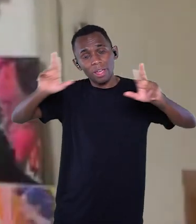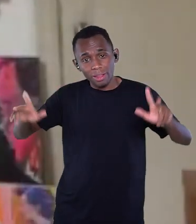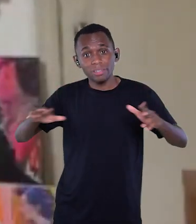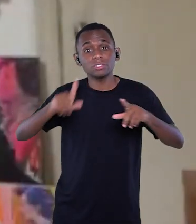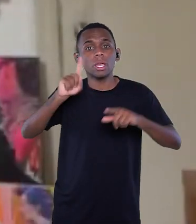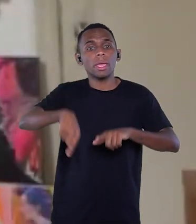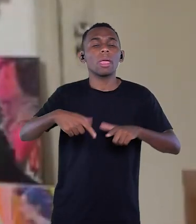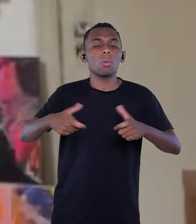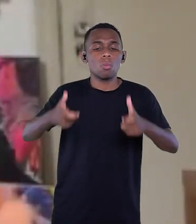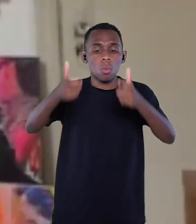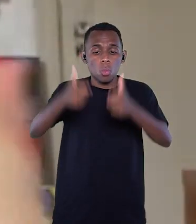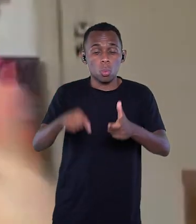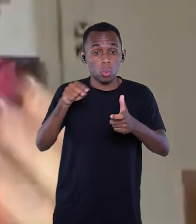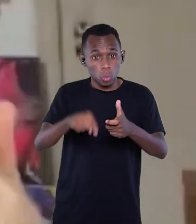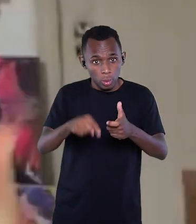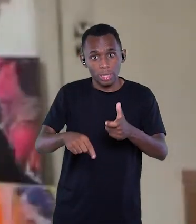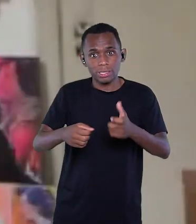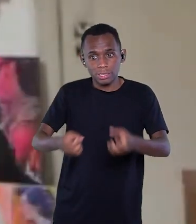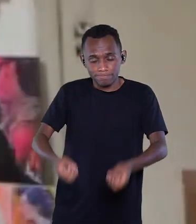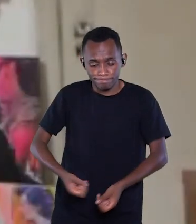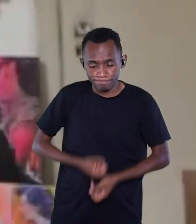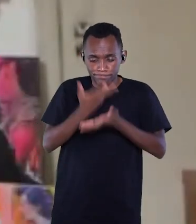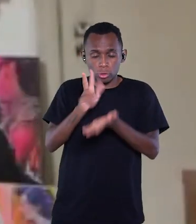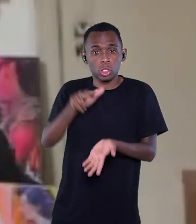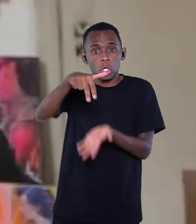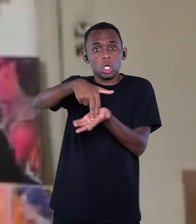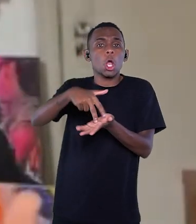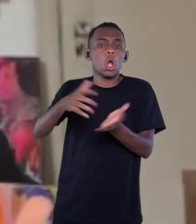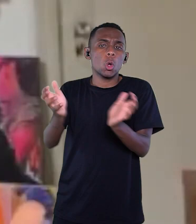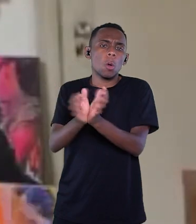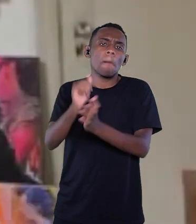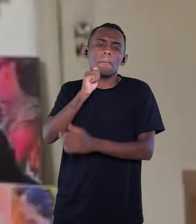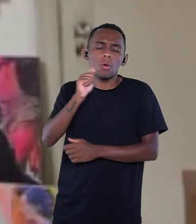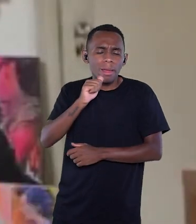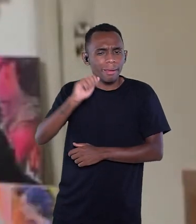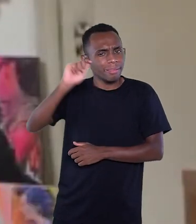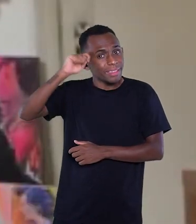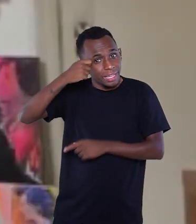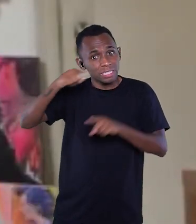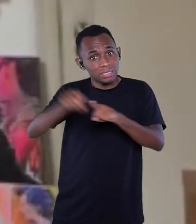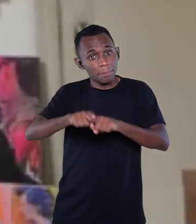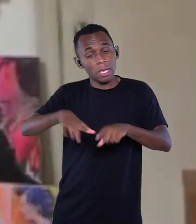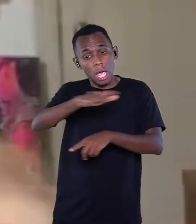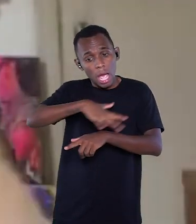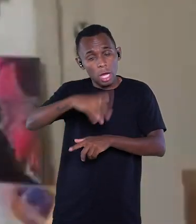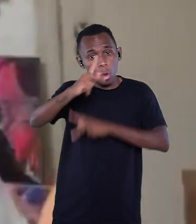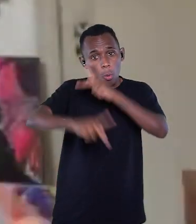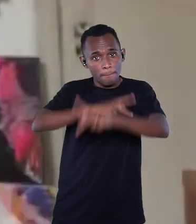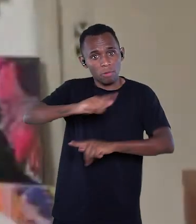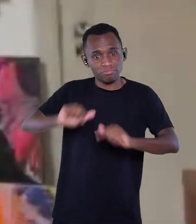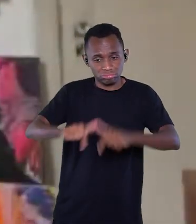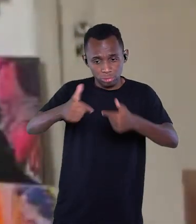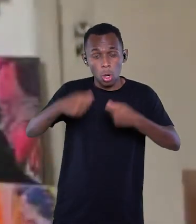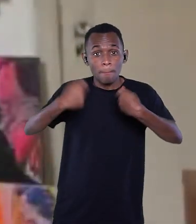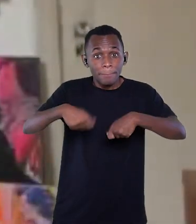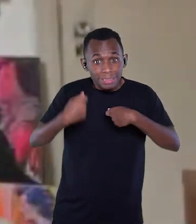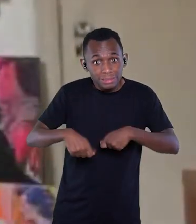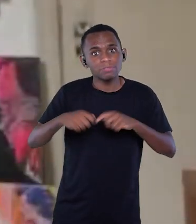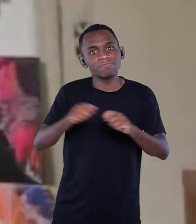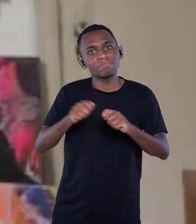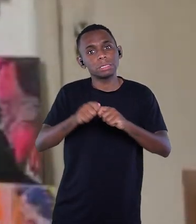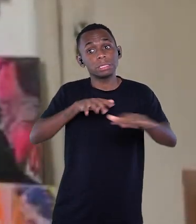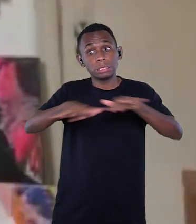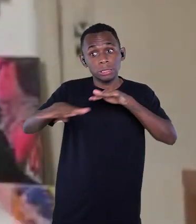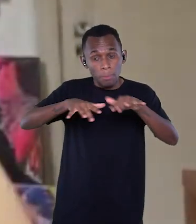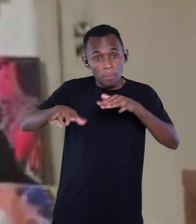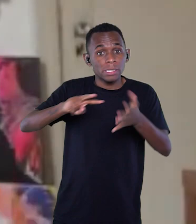lugar na qual se expressaram muitas mulheres negras da classe trabalhadora, né? Então, assim, eu falei, não, eu preciso fazer esse movimento